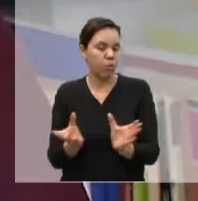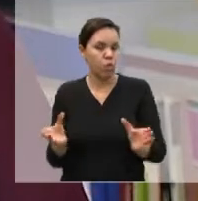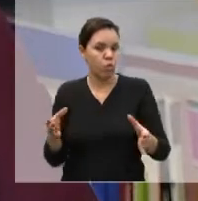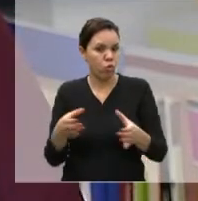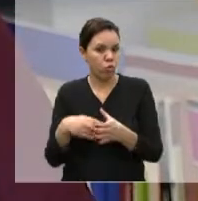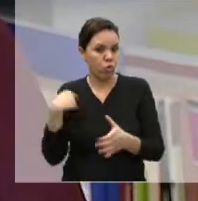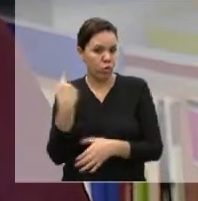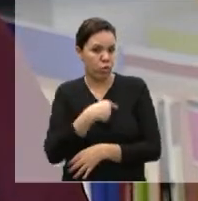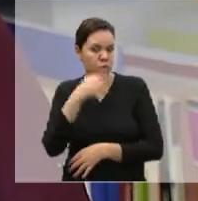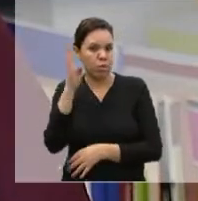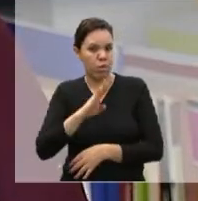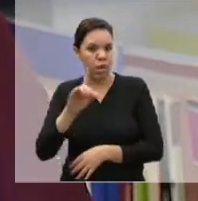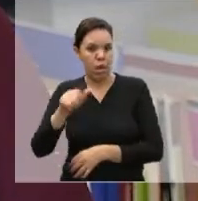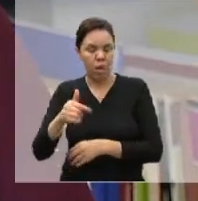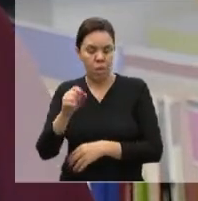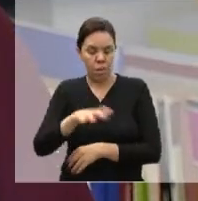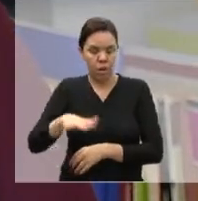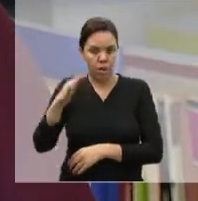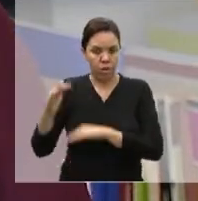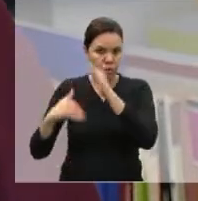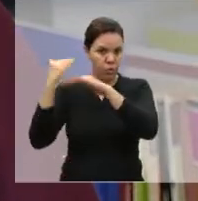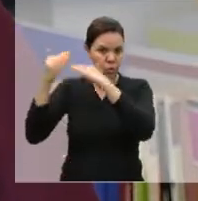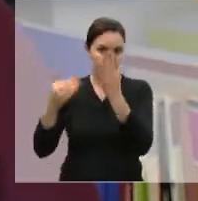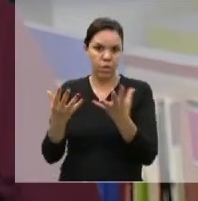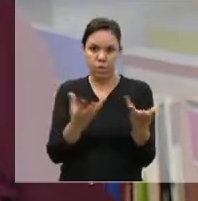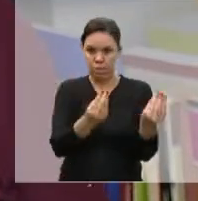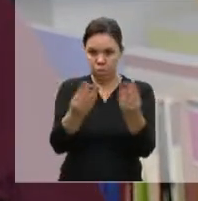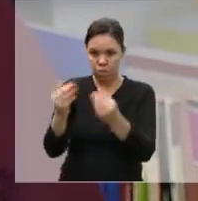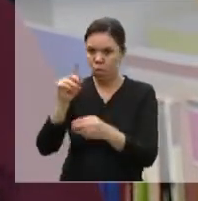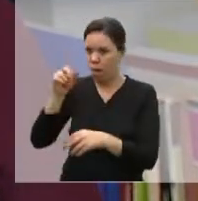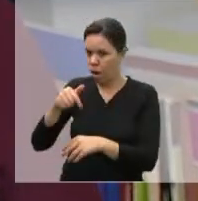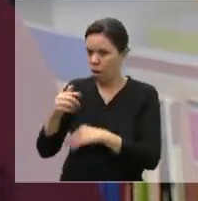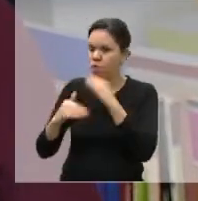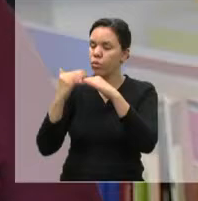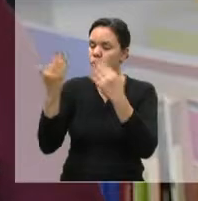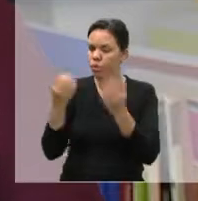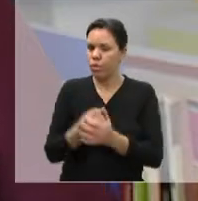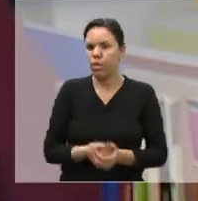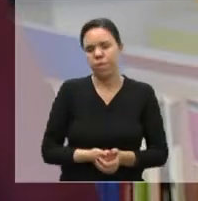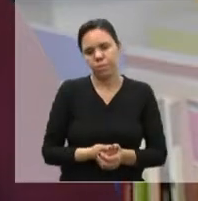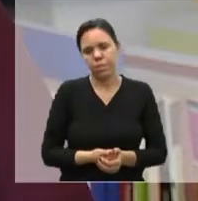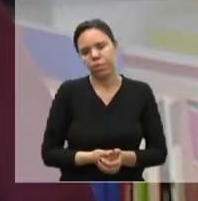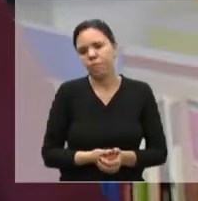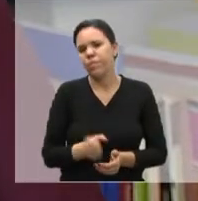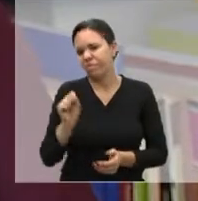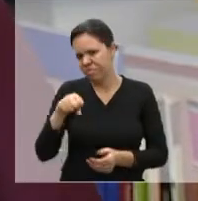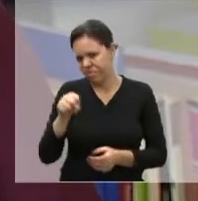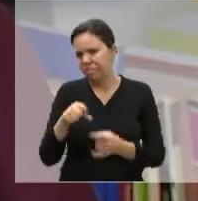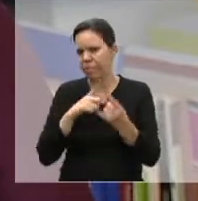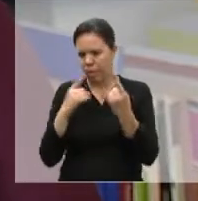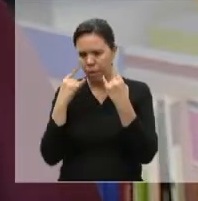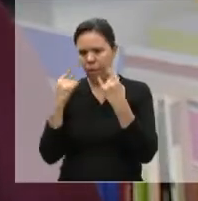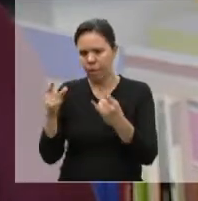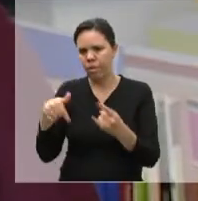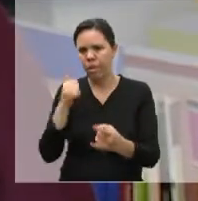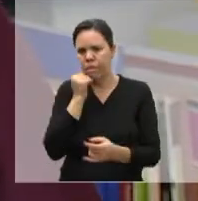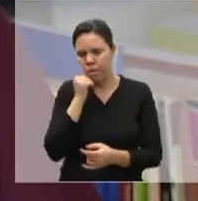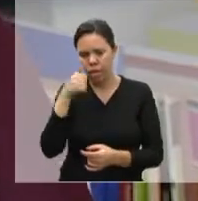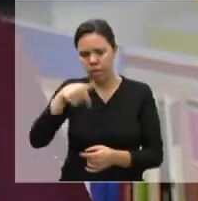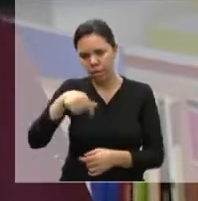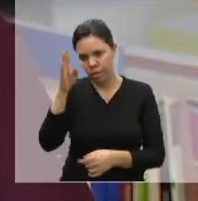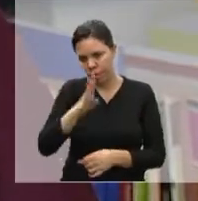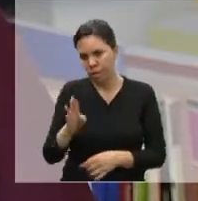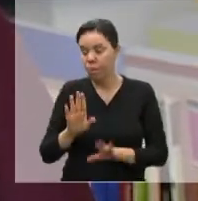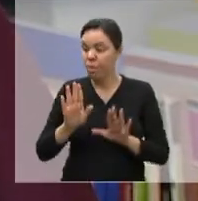são super desenvolvidas. Então, há sim o interesse, mas ainda precisa incentivar muito